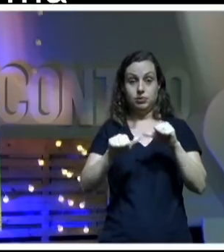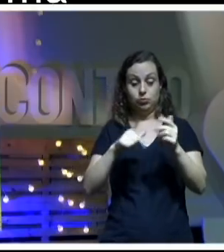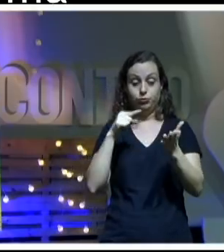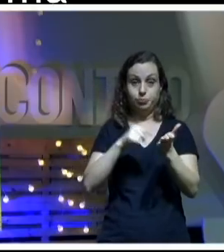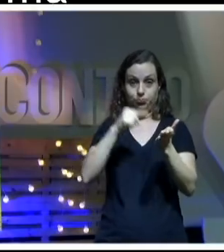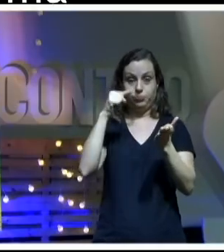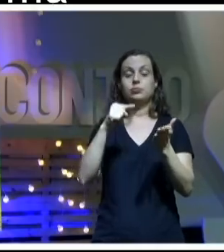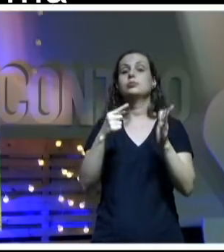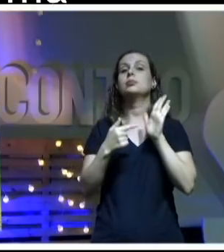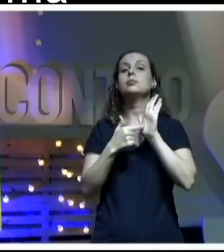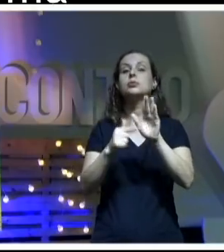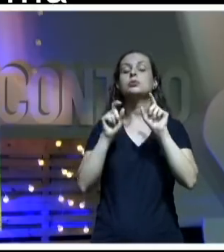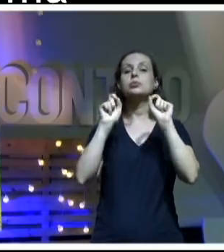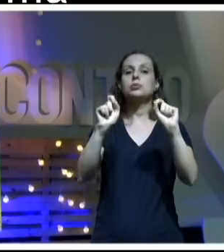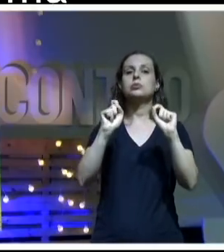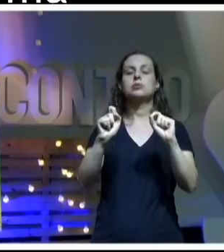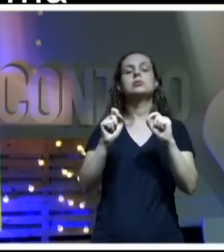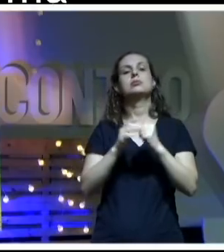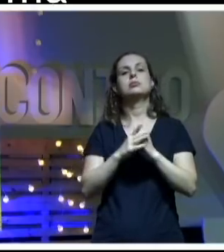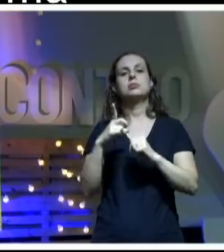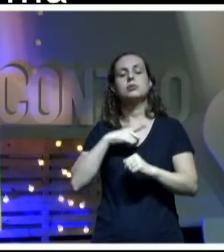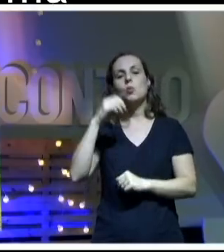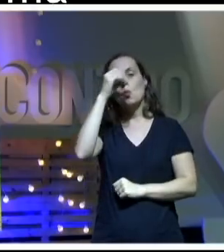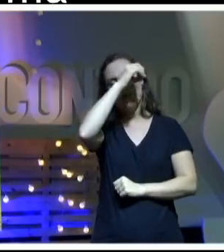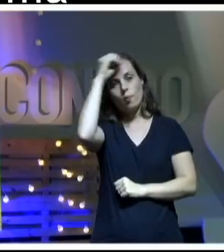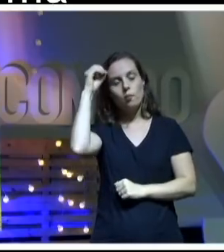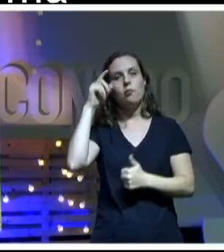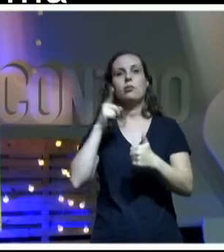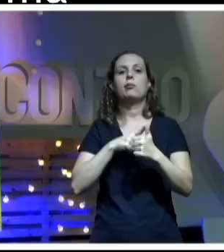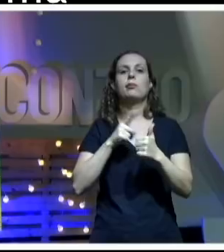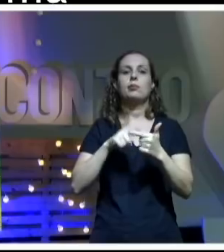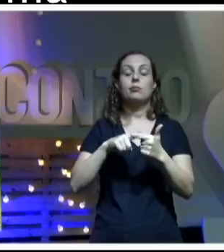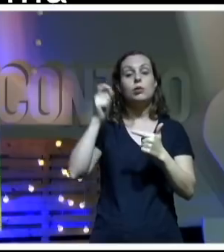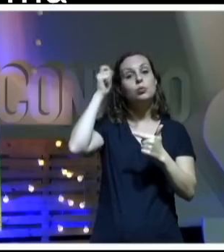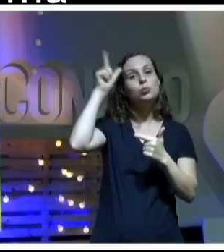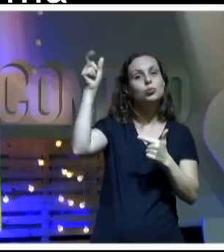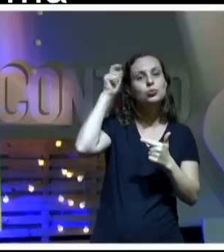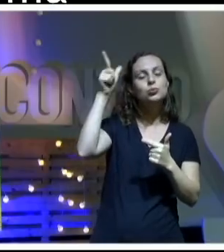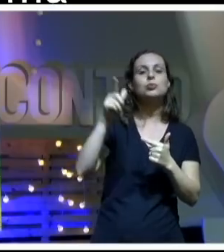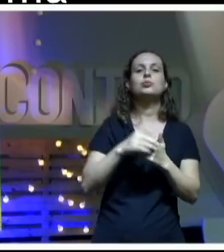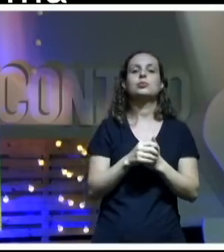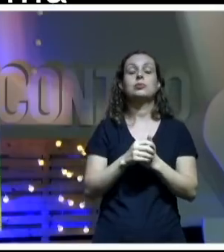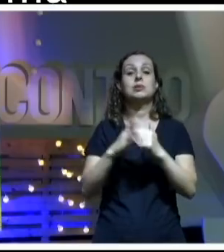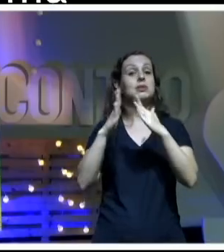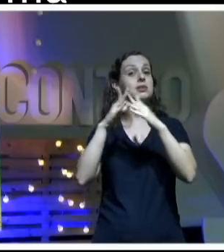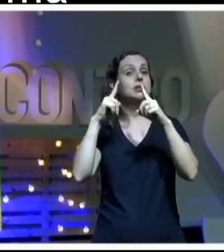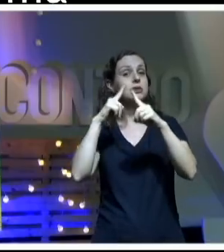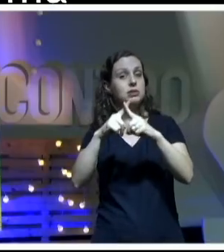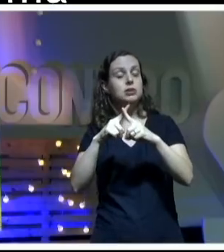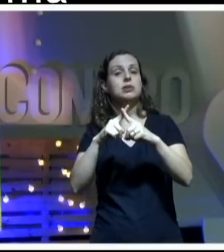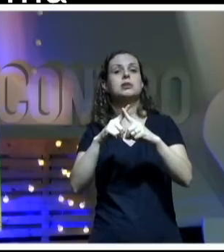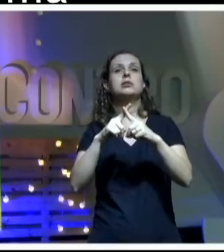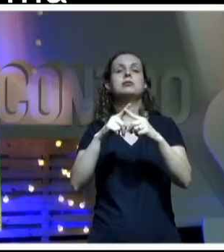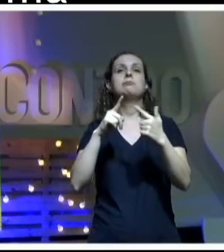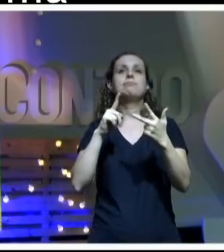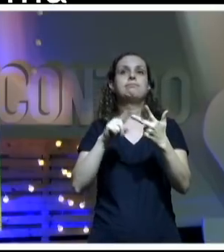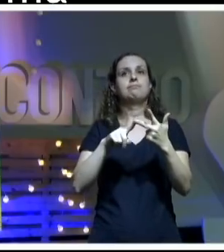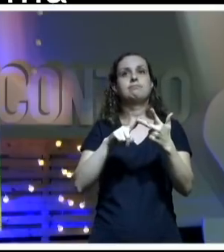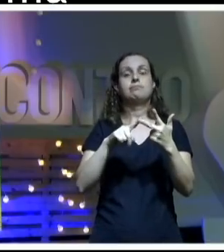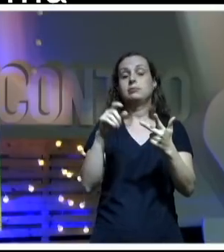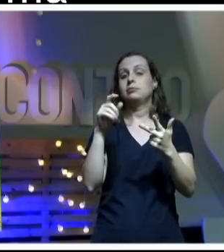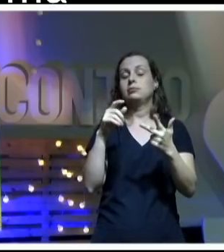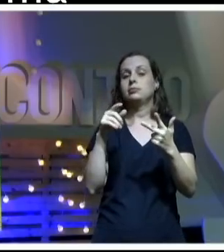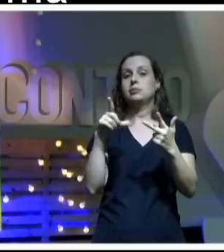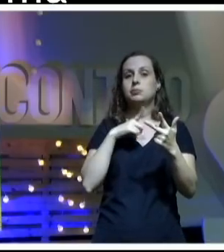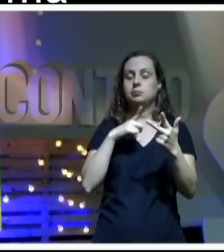uma índia no idade em relação à cultura à igreja o seminário teológico os